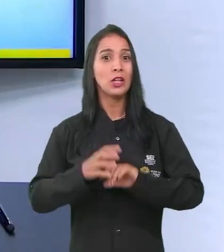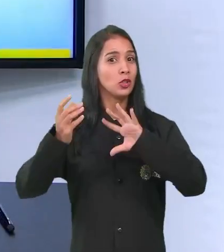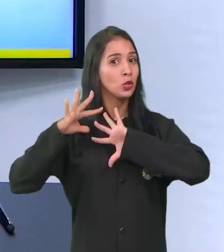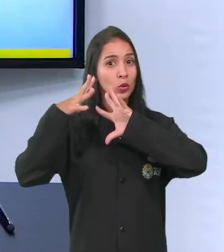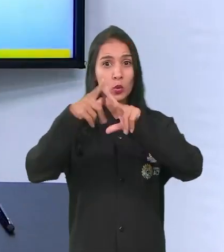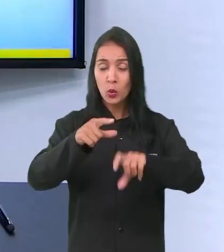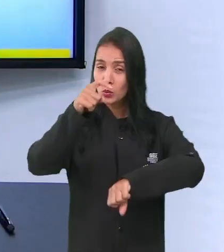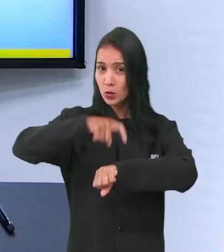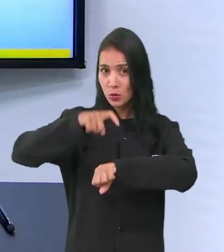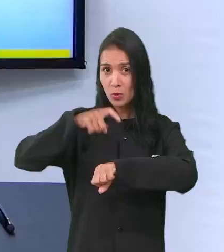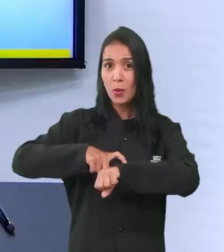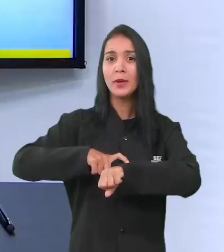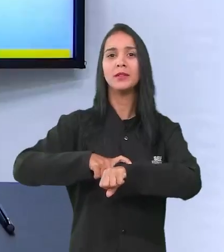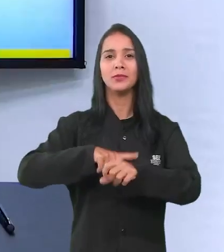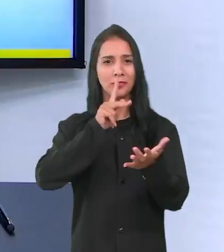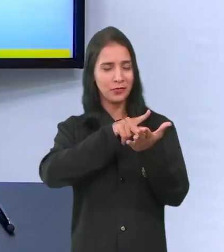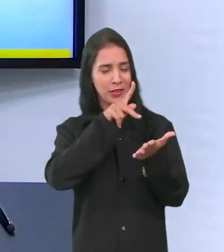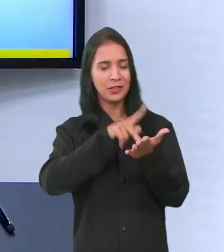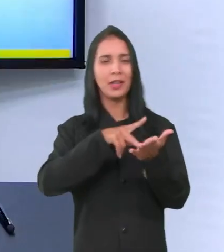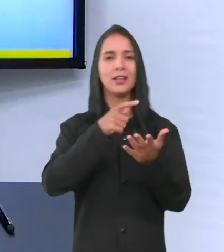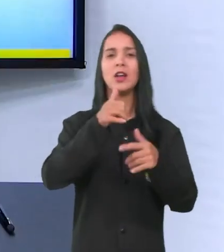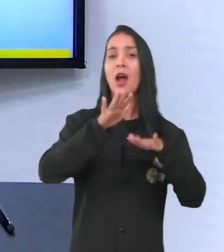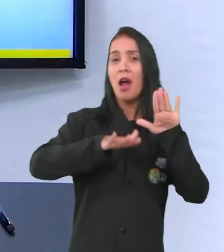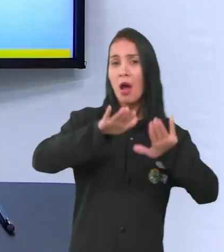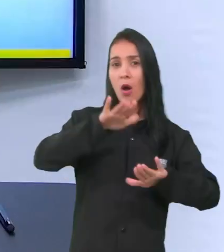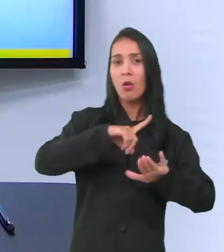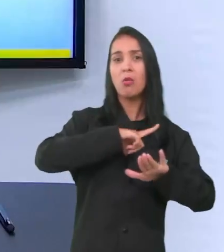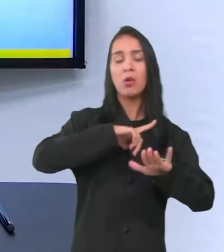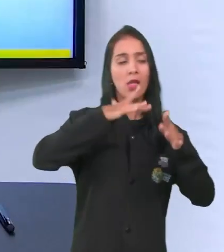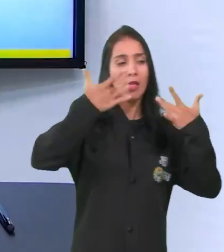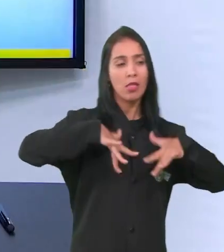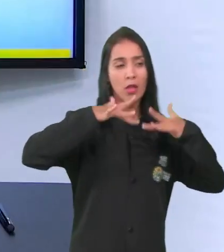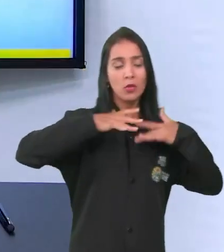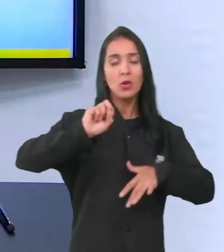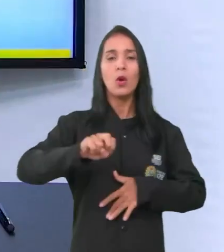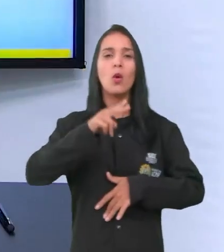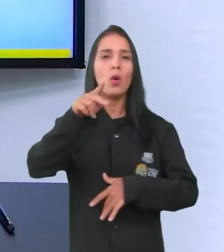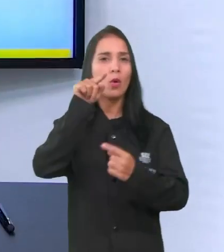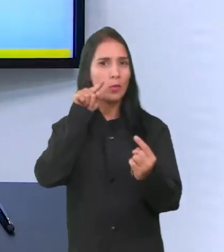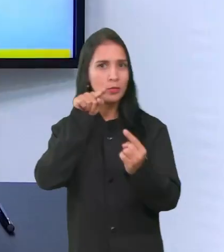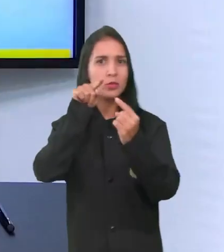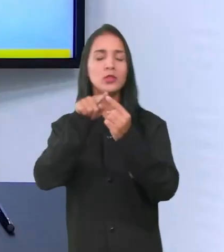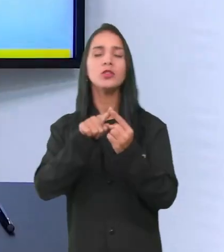todos os momentos. Sendo deliberada ou sendo natural, seja para